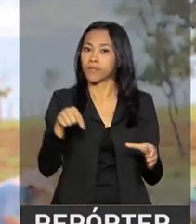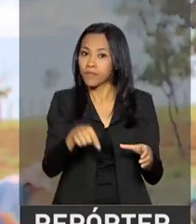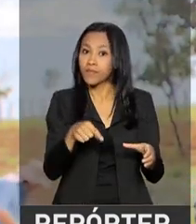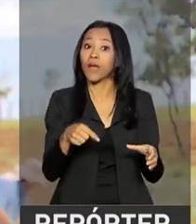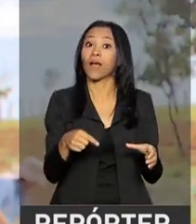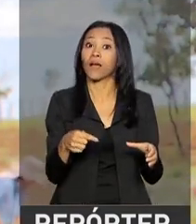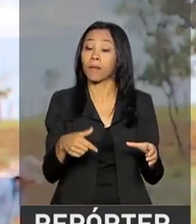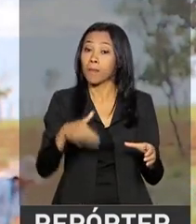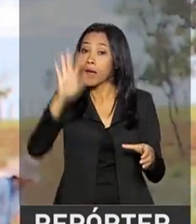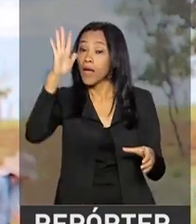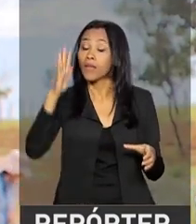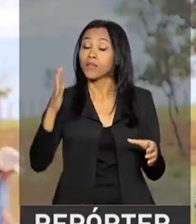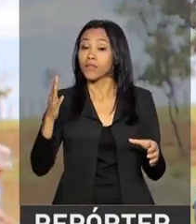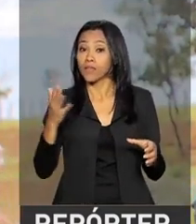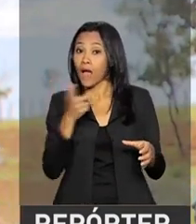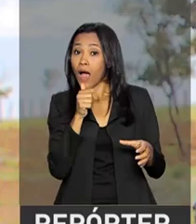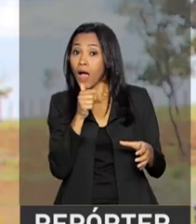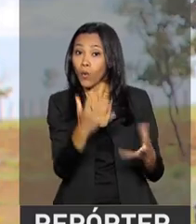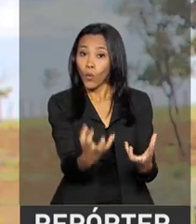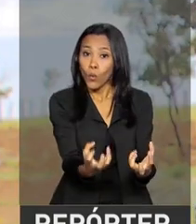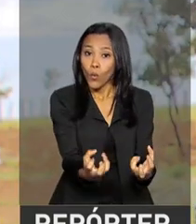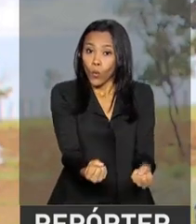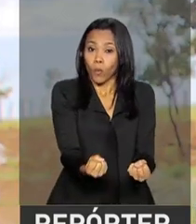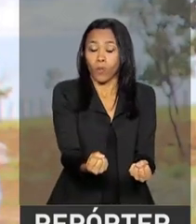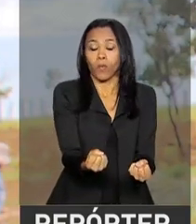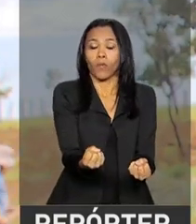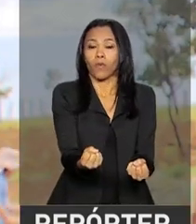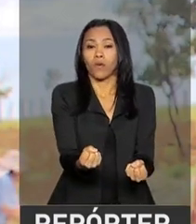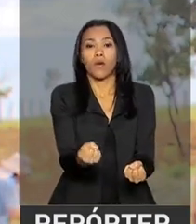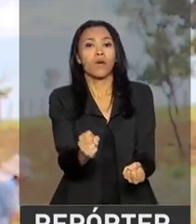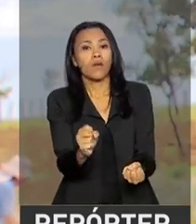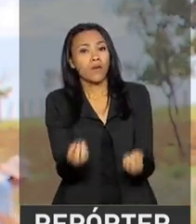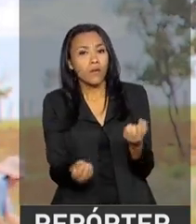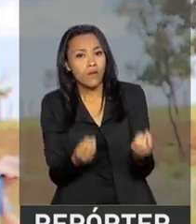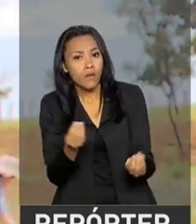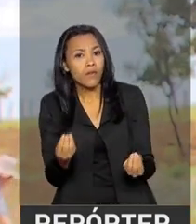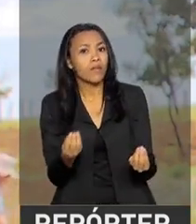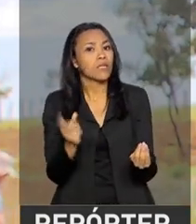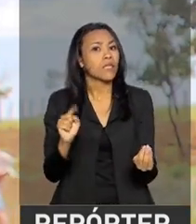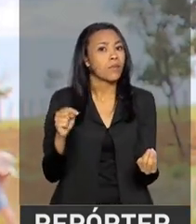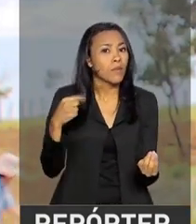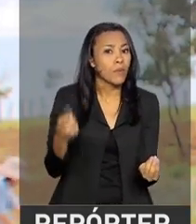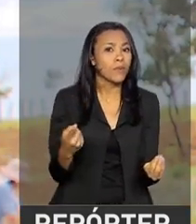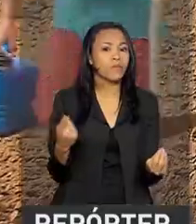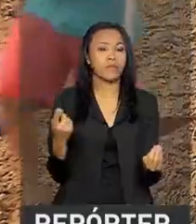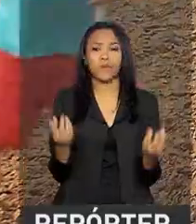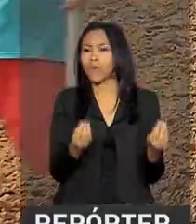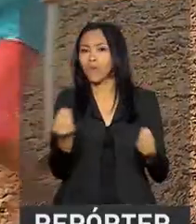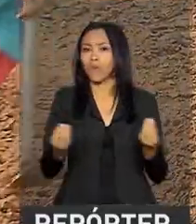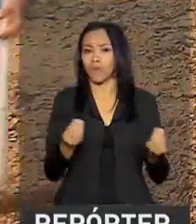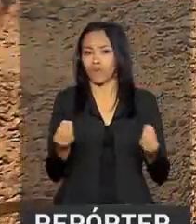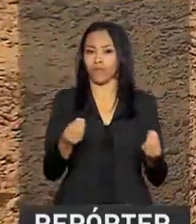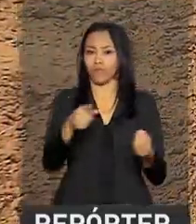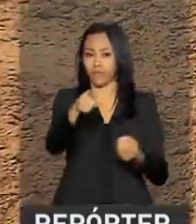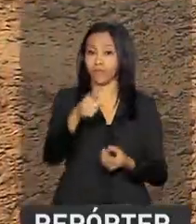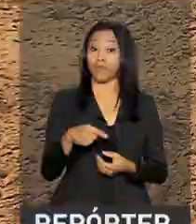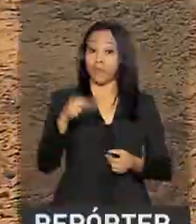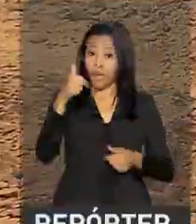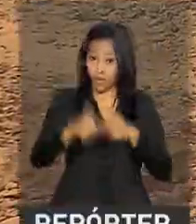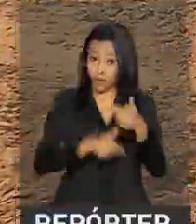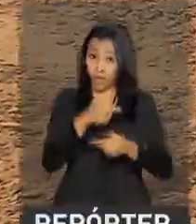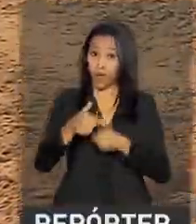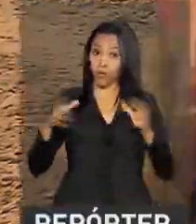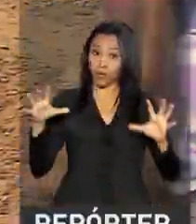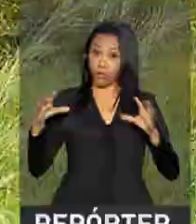infiltrando mais a água tá dando mais disponibilidade de água para a gente depois da época das chuvas essa é uma ação conjunta do governo